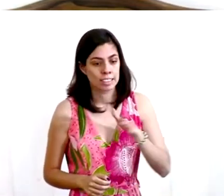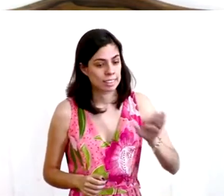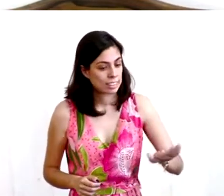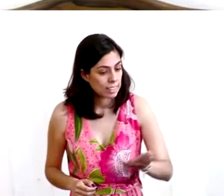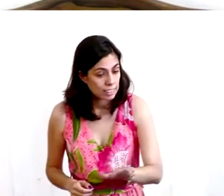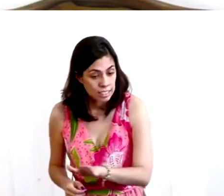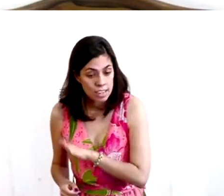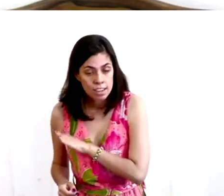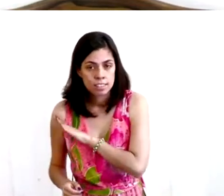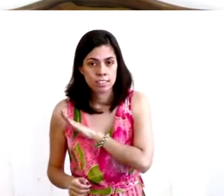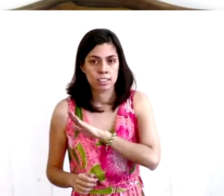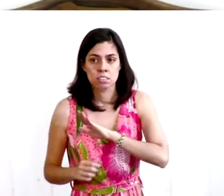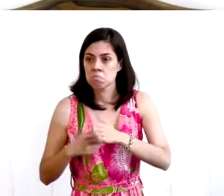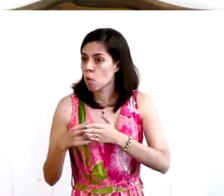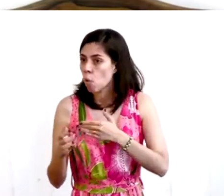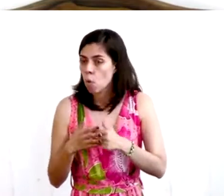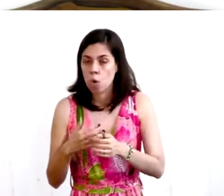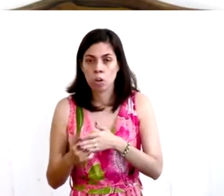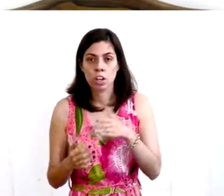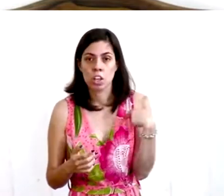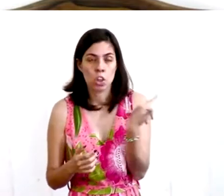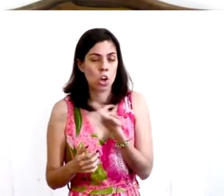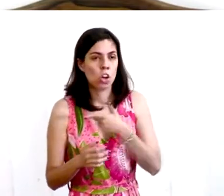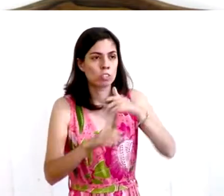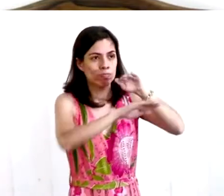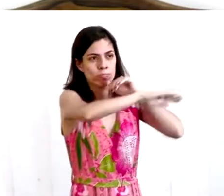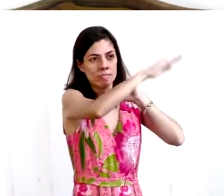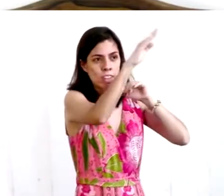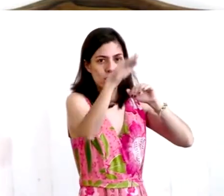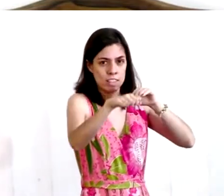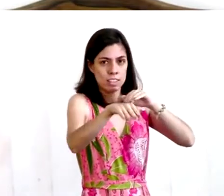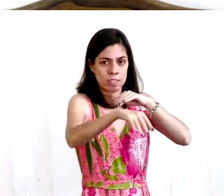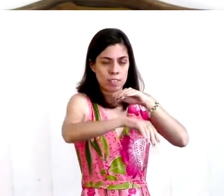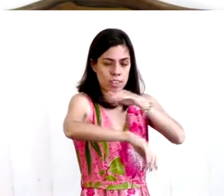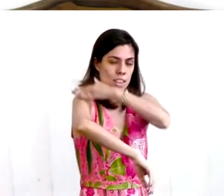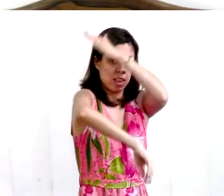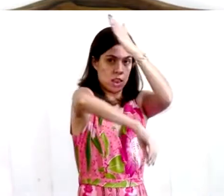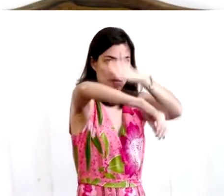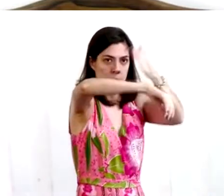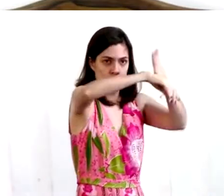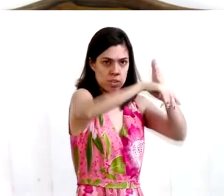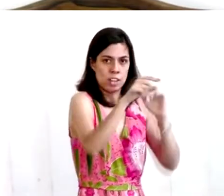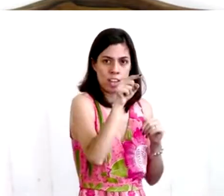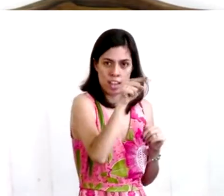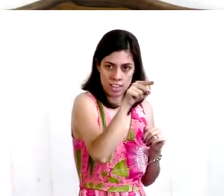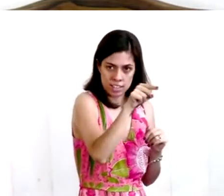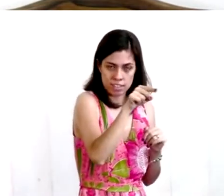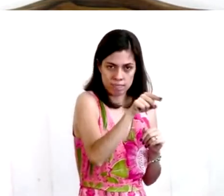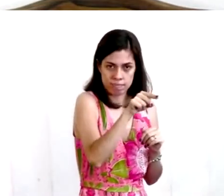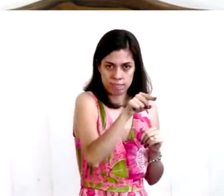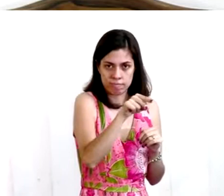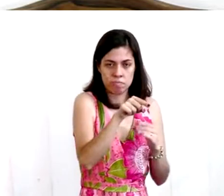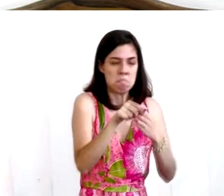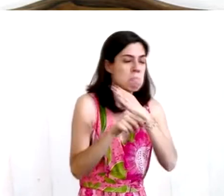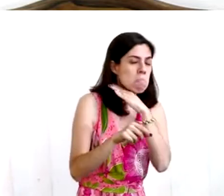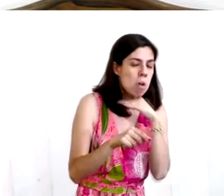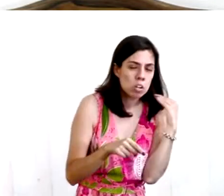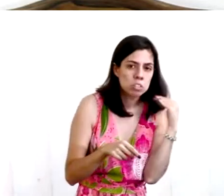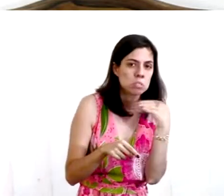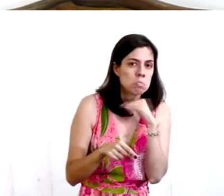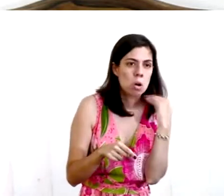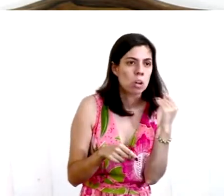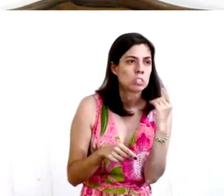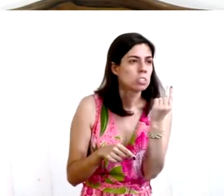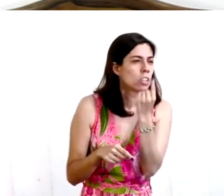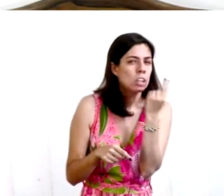montanha do desespero, naquela montanha em que não há condição nenhuma de sobrevivência, mas que o